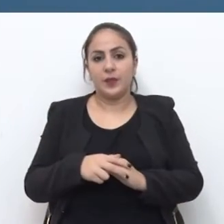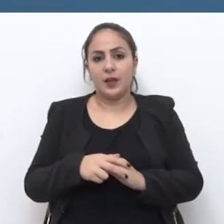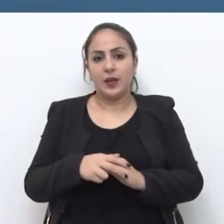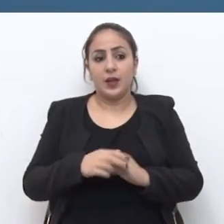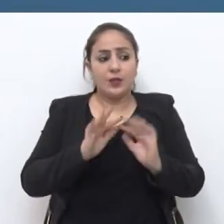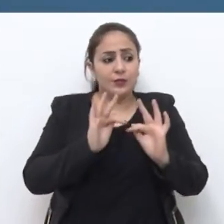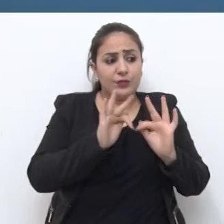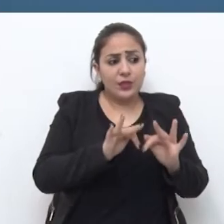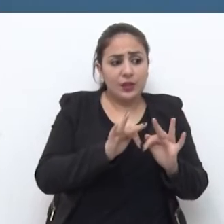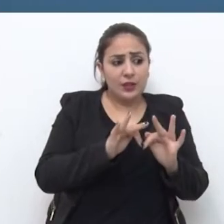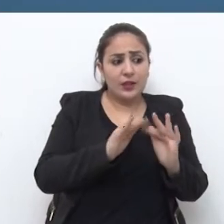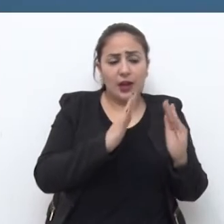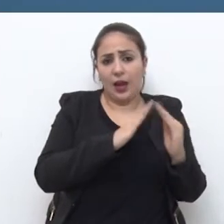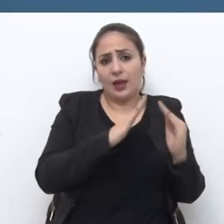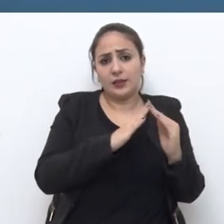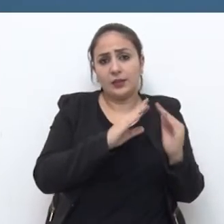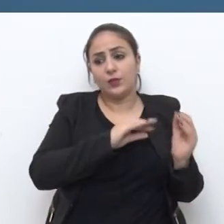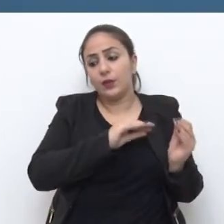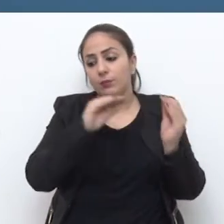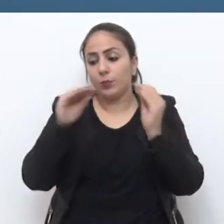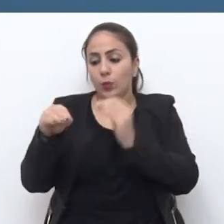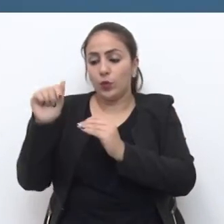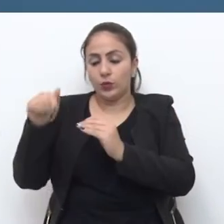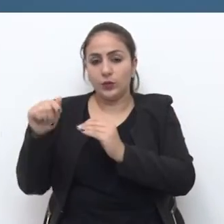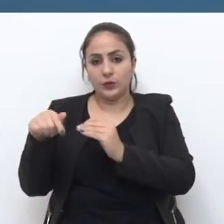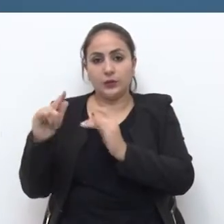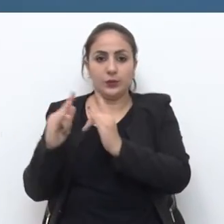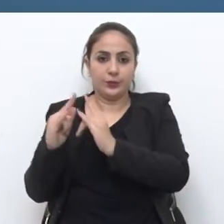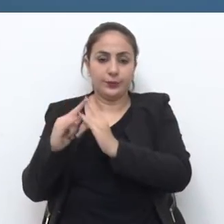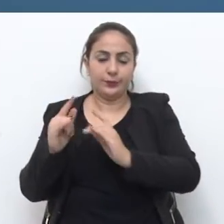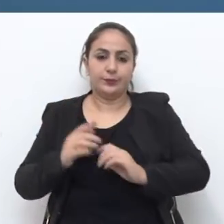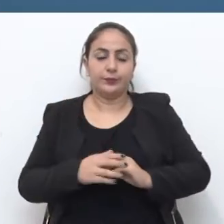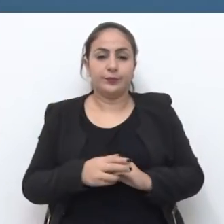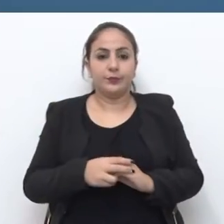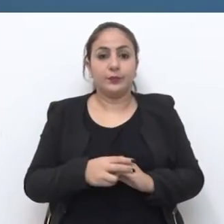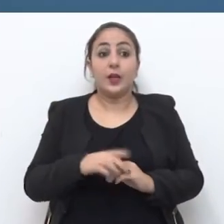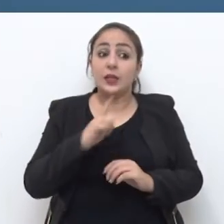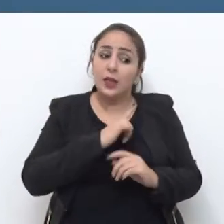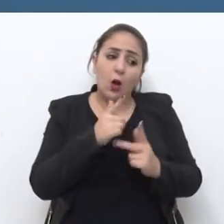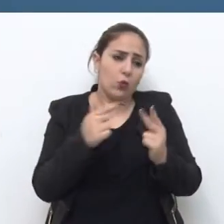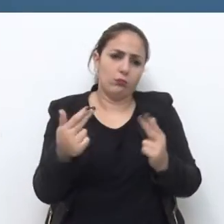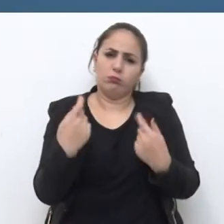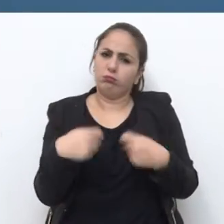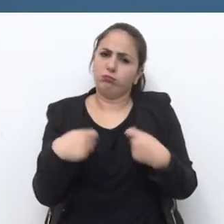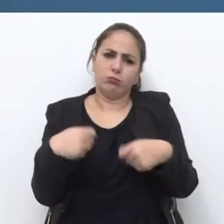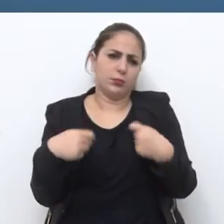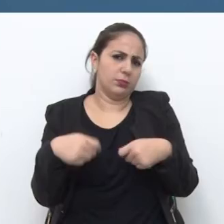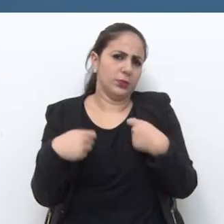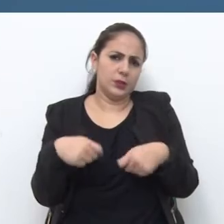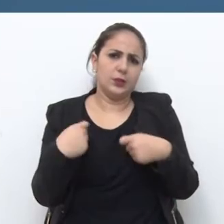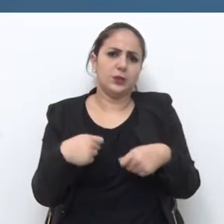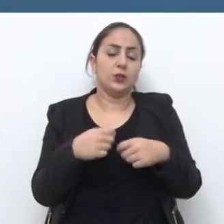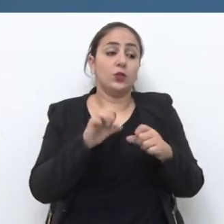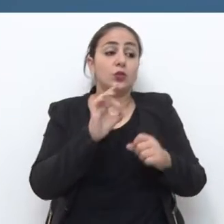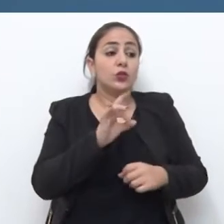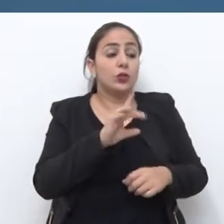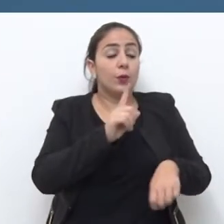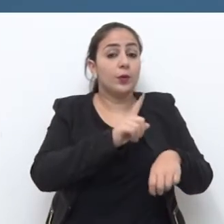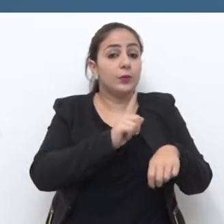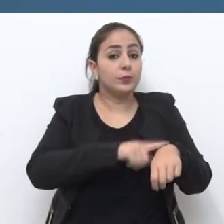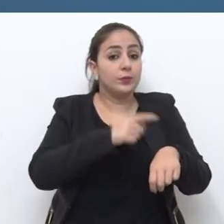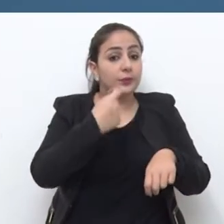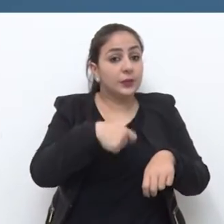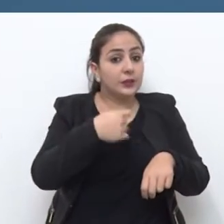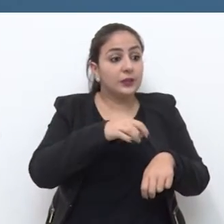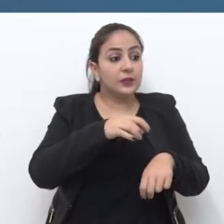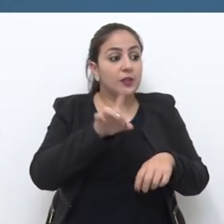São retirados de casa ou vão de casa, passam a residir numa instituição. E há idosos que não têm essa necessidade, que só